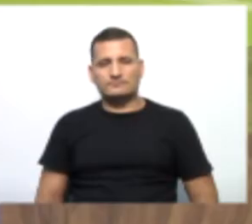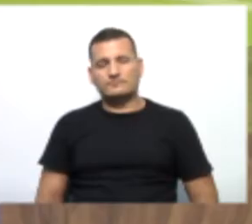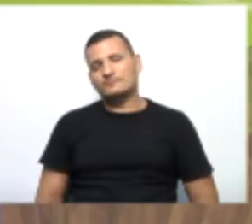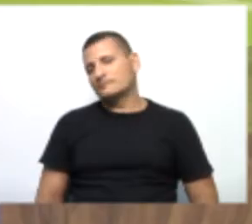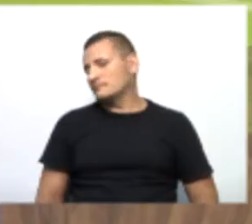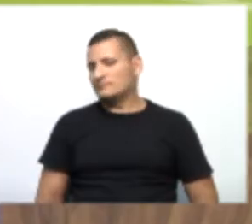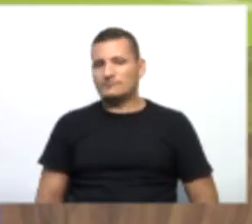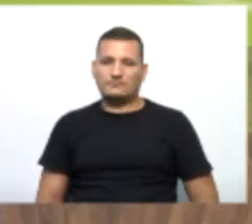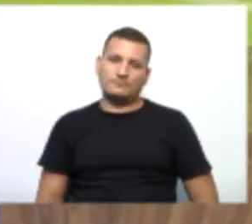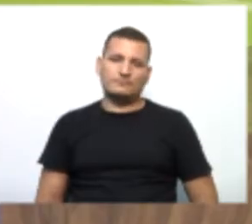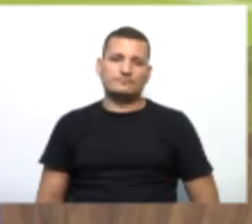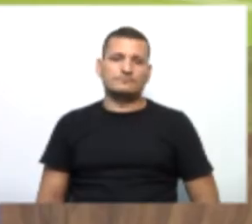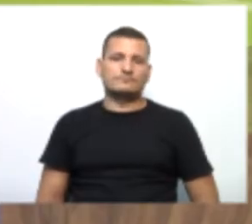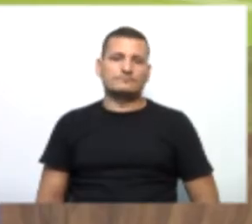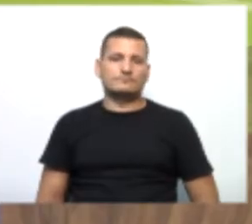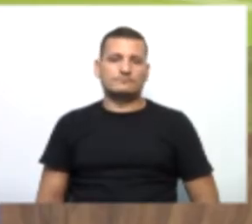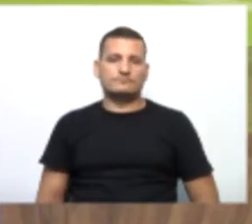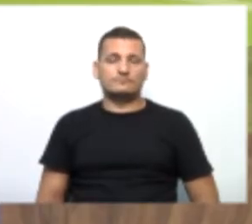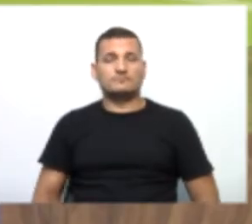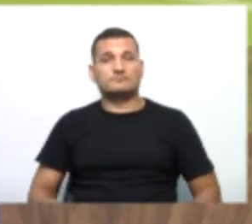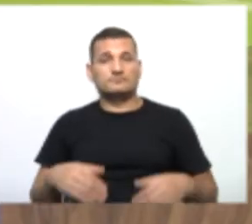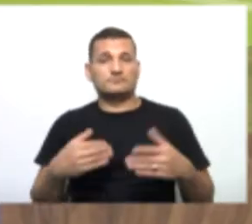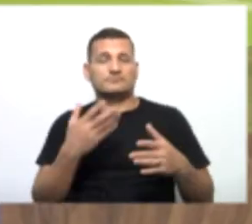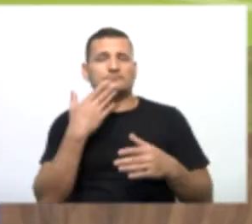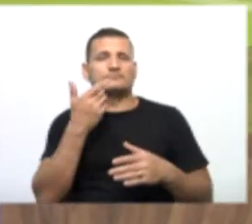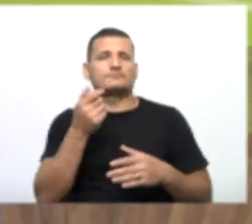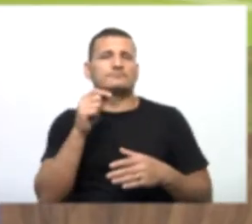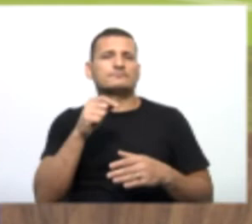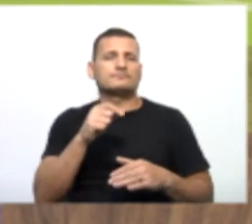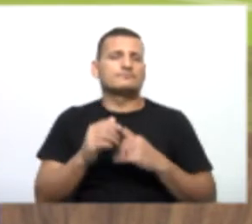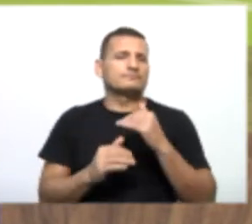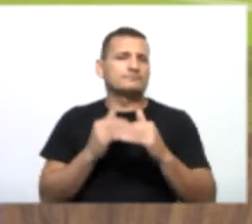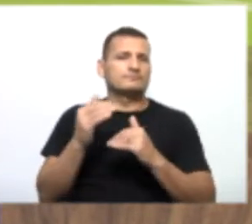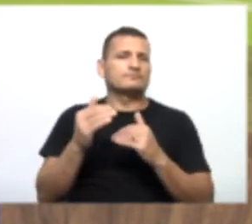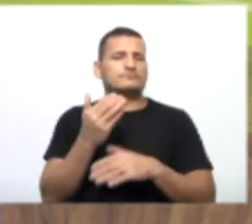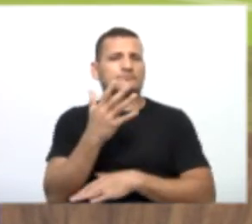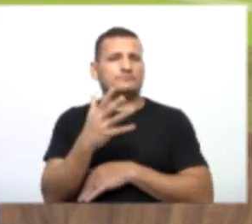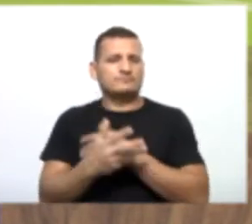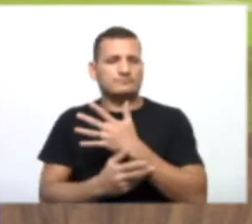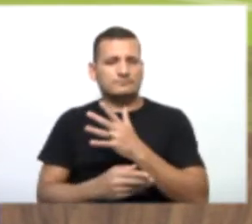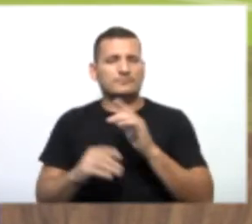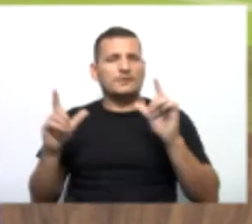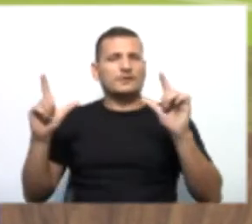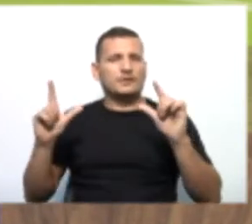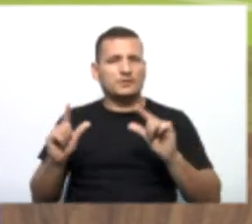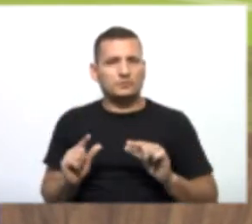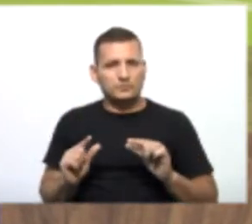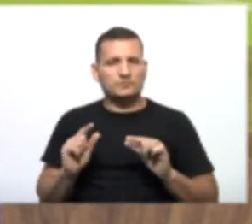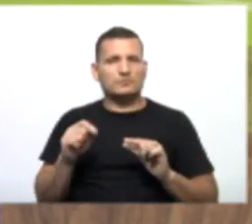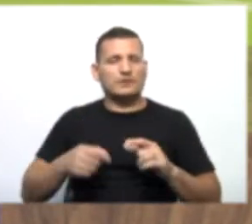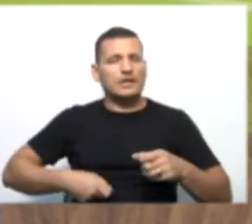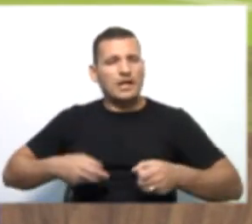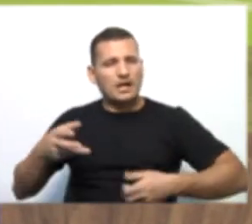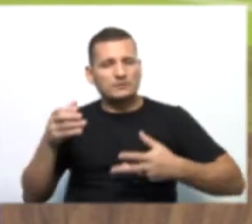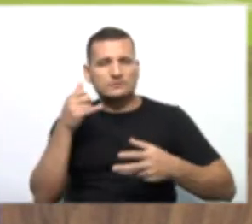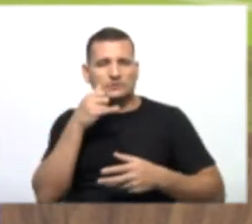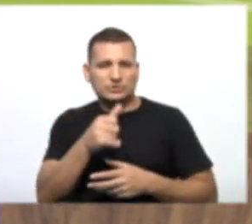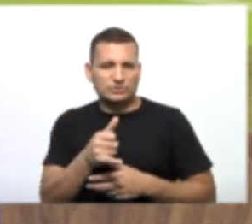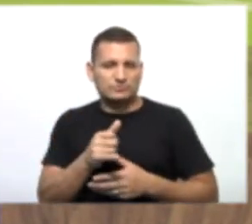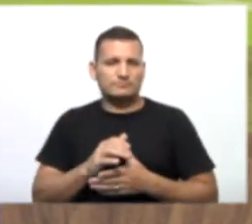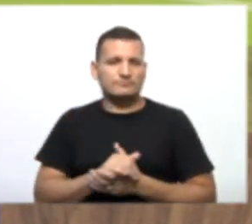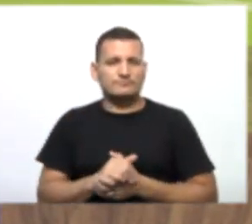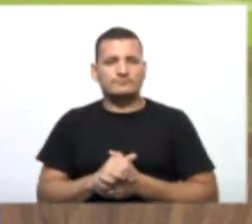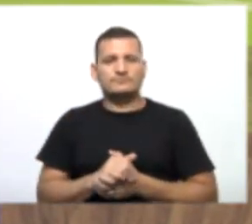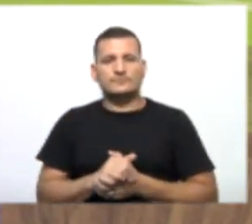nessa situação, como você falou, melhora no desempenho ambiental, redução do consumo de recursos energéticos.